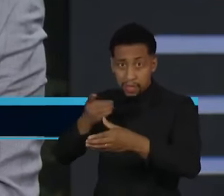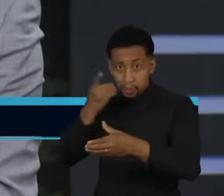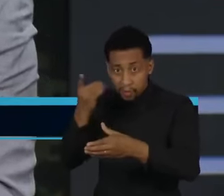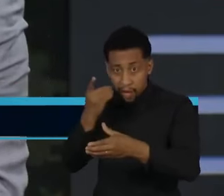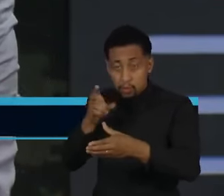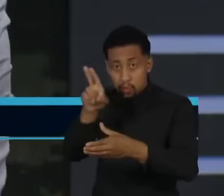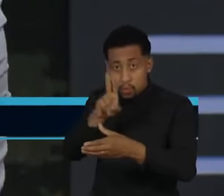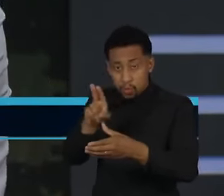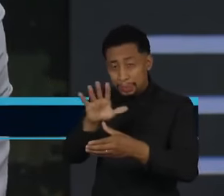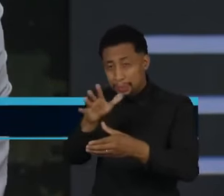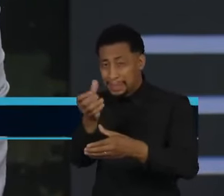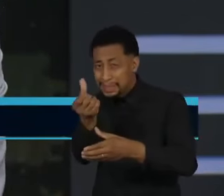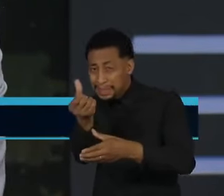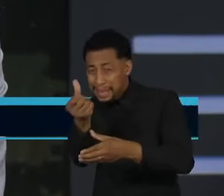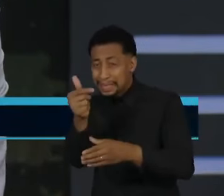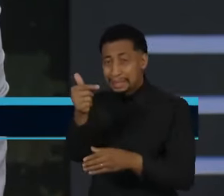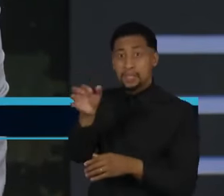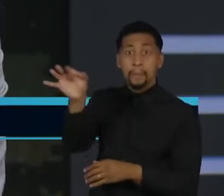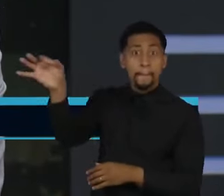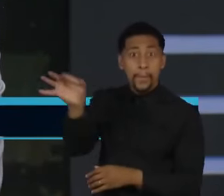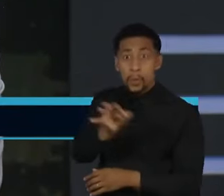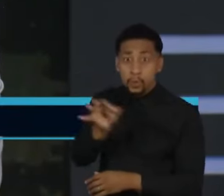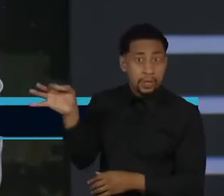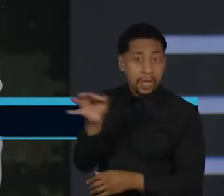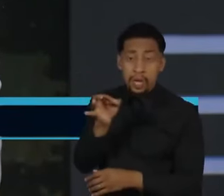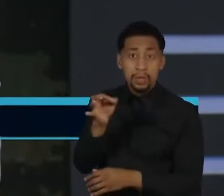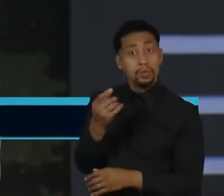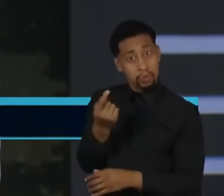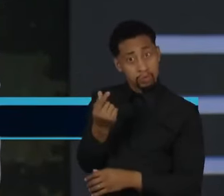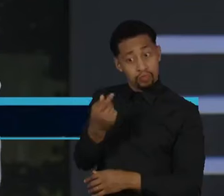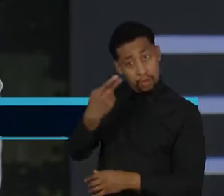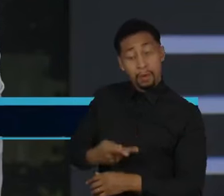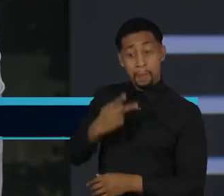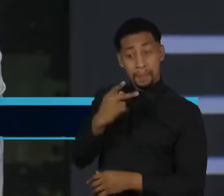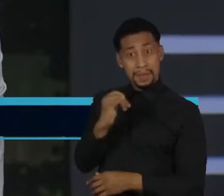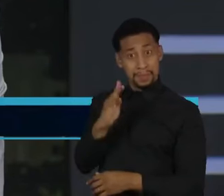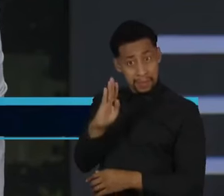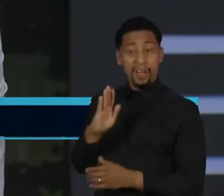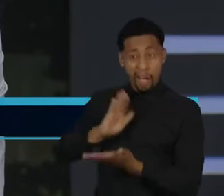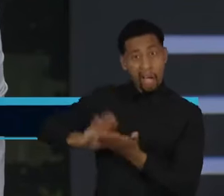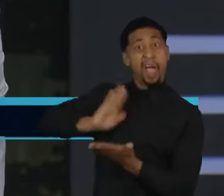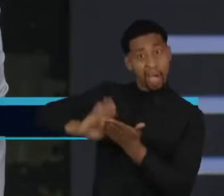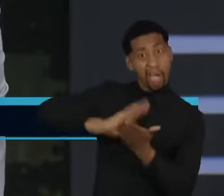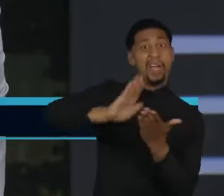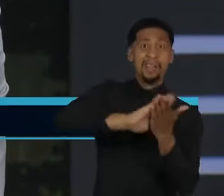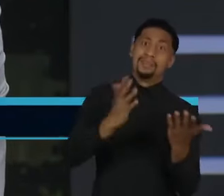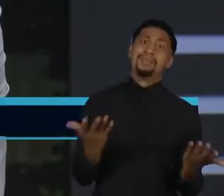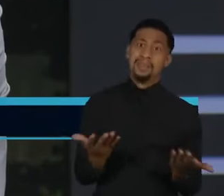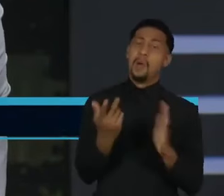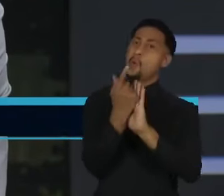6% e 7% das receitas correntes do Estado com emendas parlamentares, que deixam o